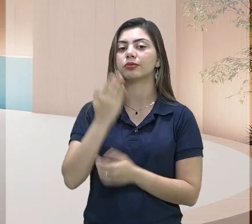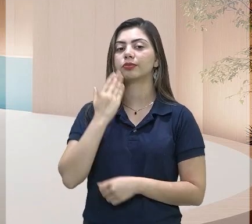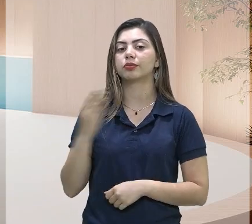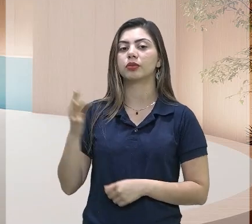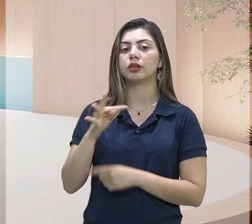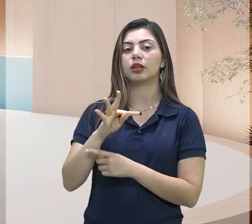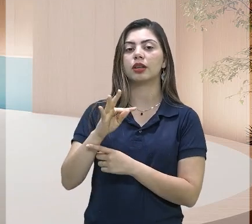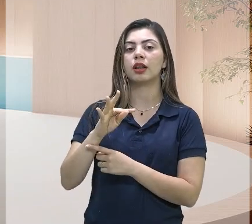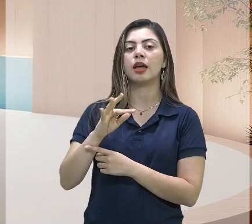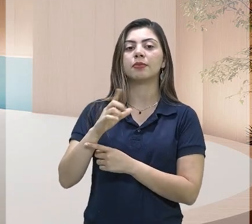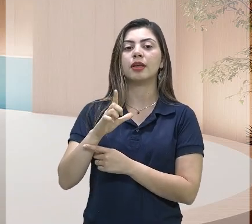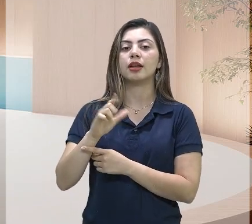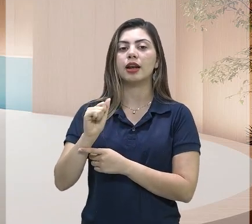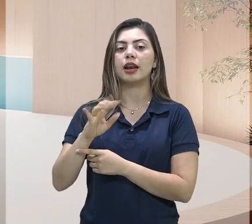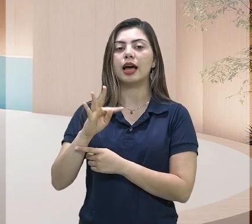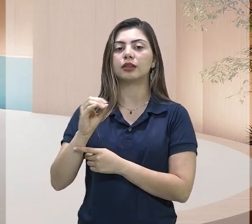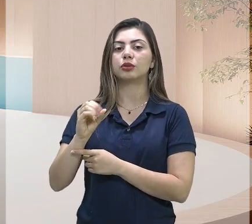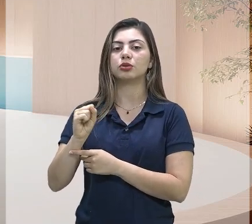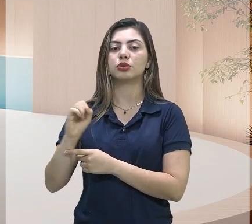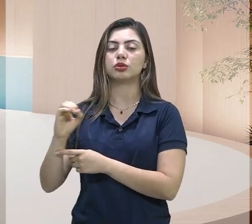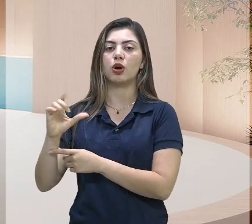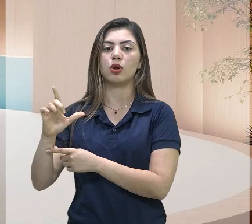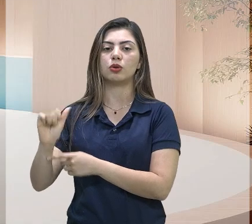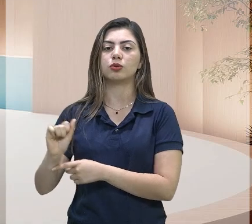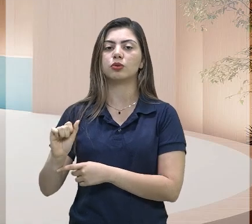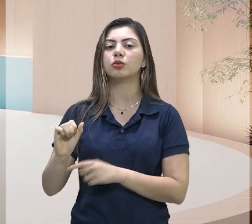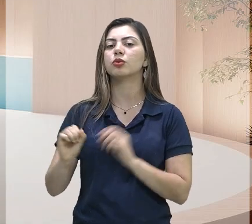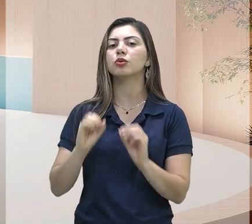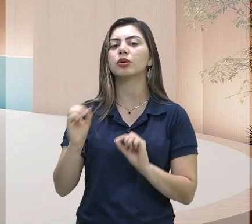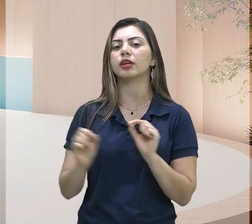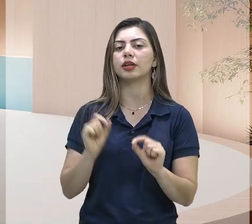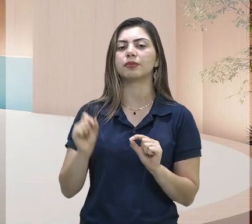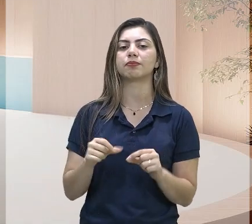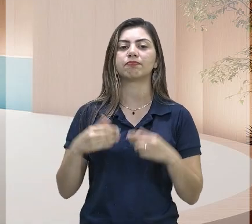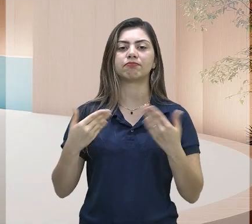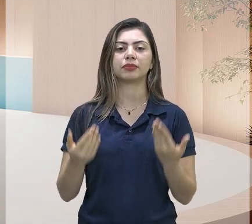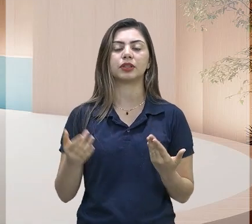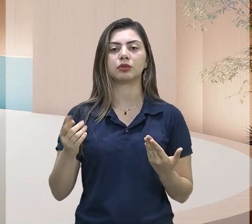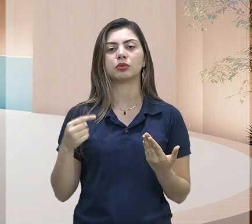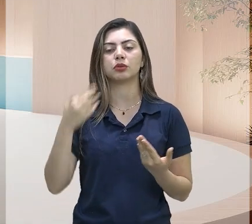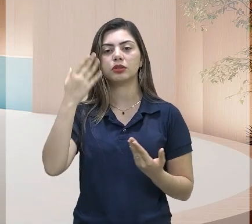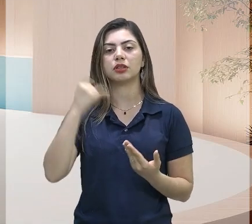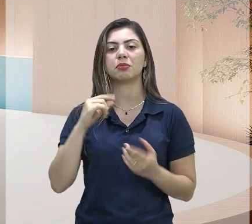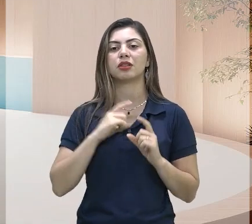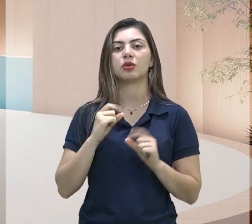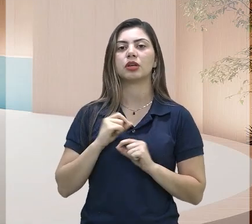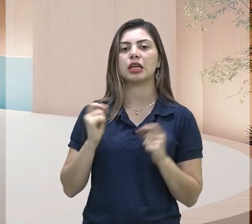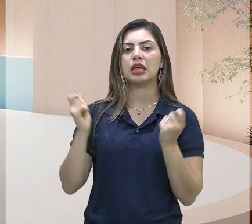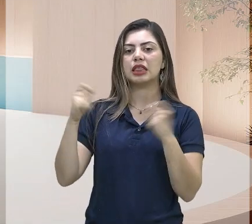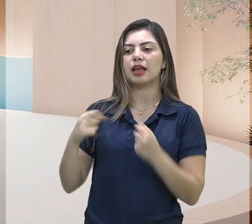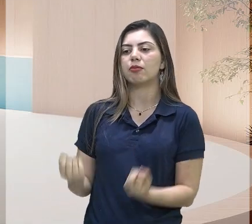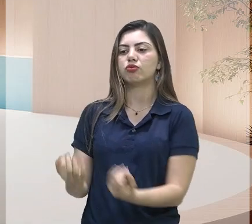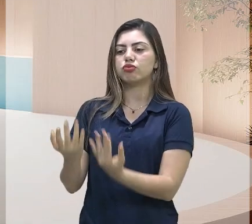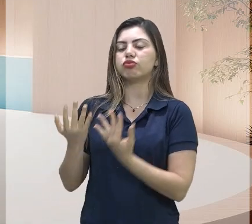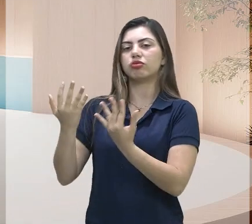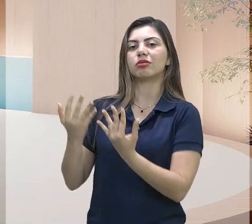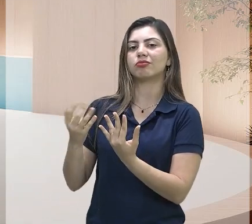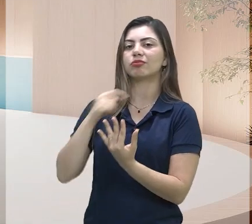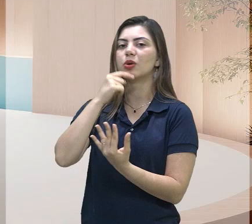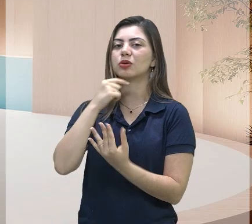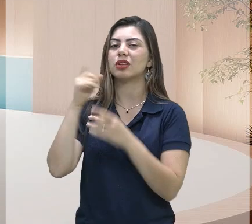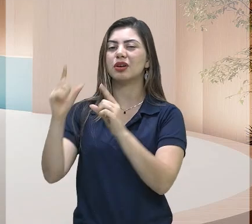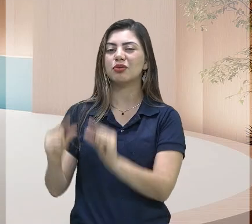o latossolo, certo? O latossolo, ele apresenta normalmente baixa fertilidade.